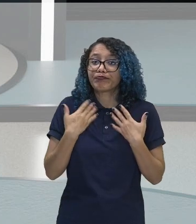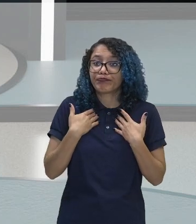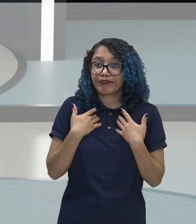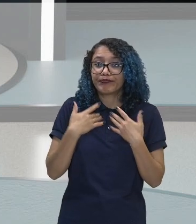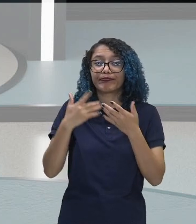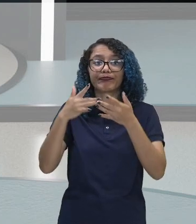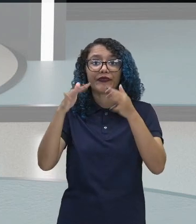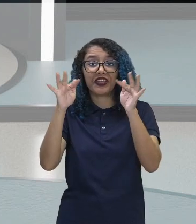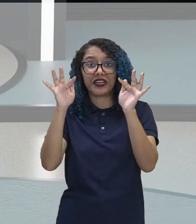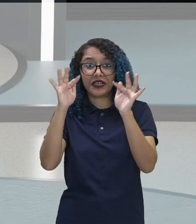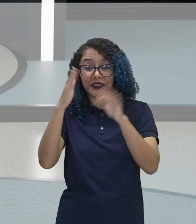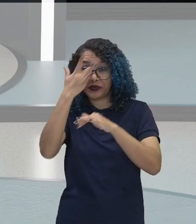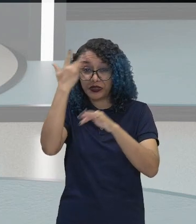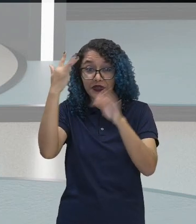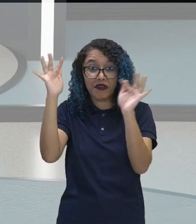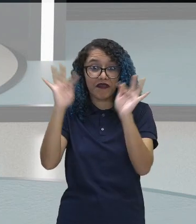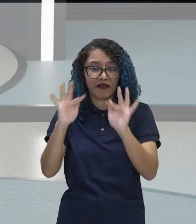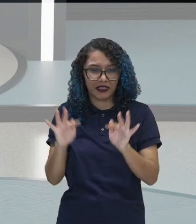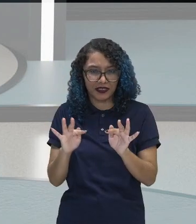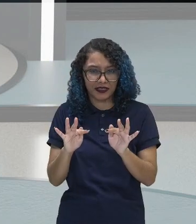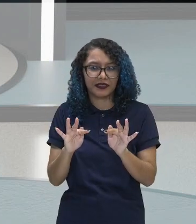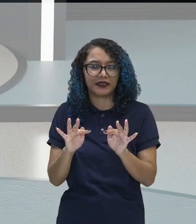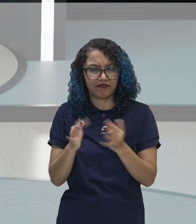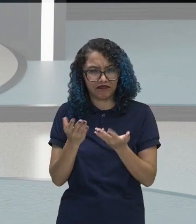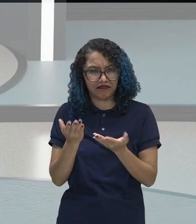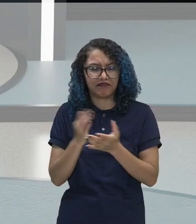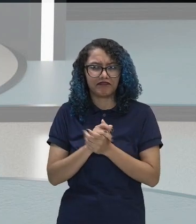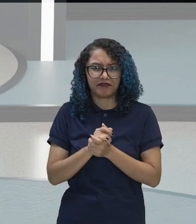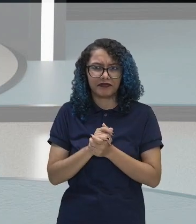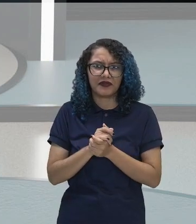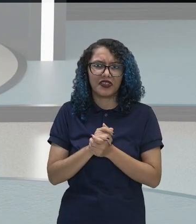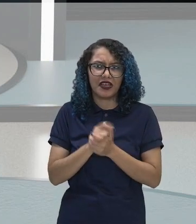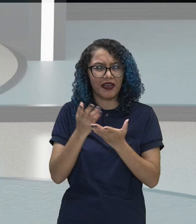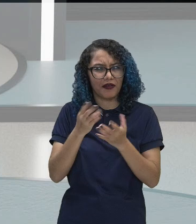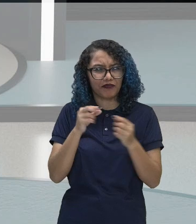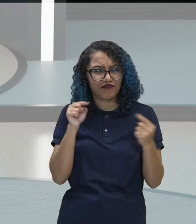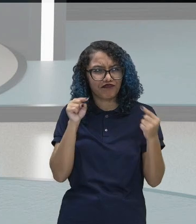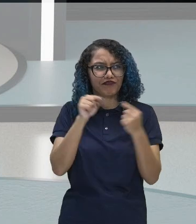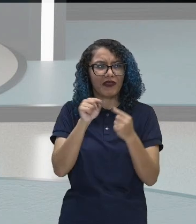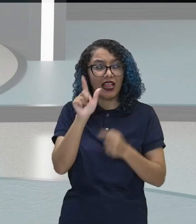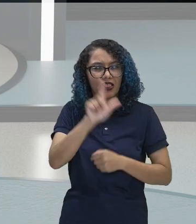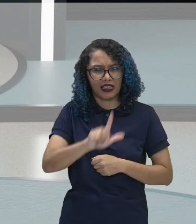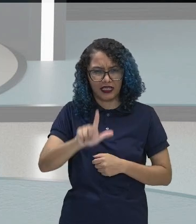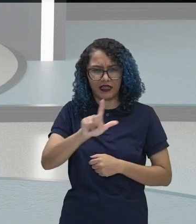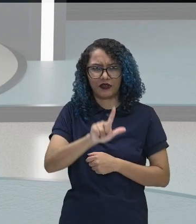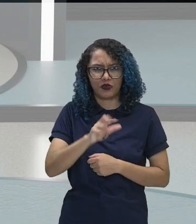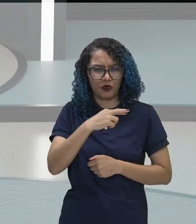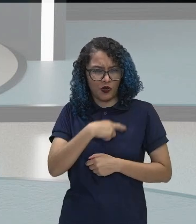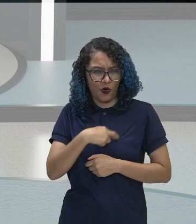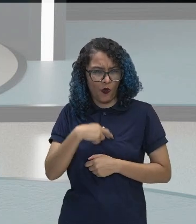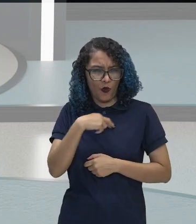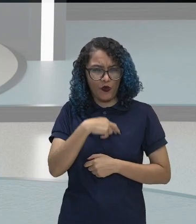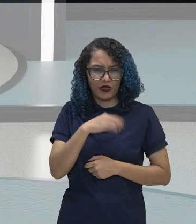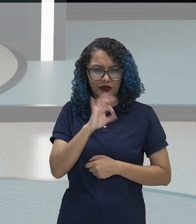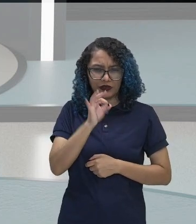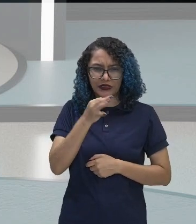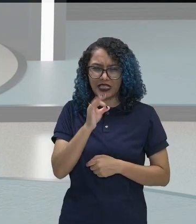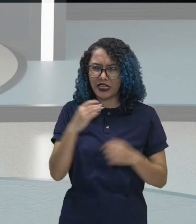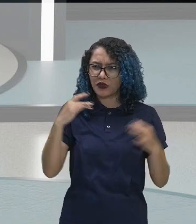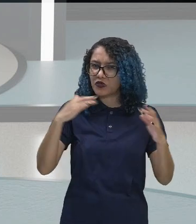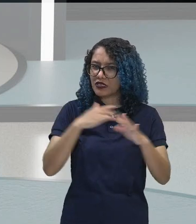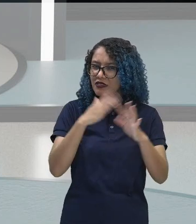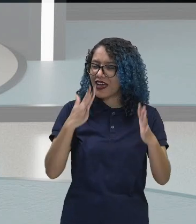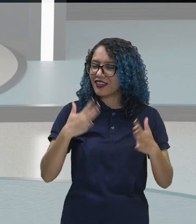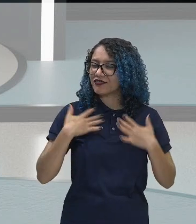felizes. Muito romântico, é muito literário, né? Olha aí. A cidade parecia mais alegre,